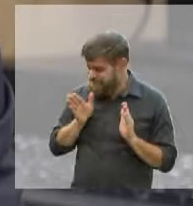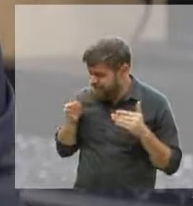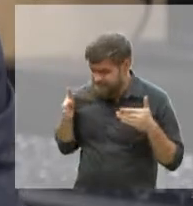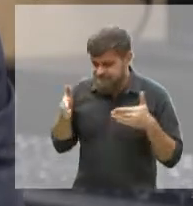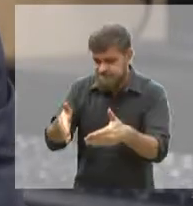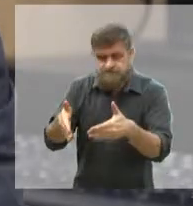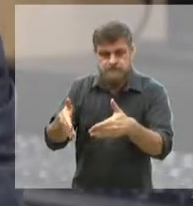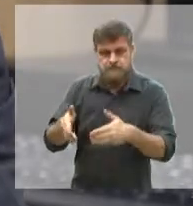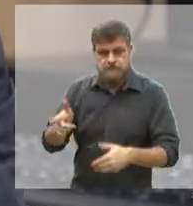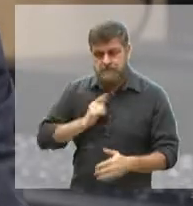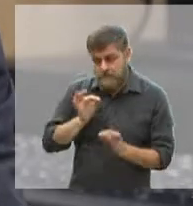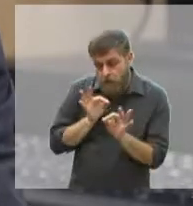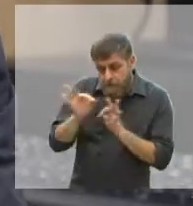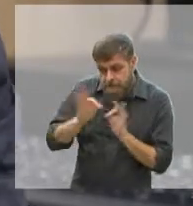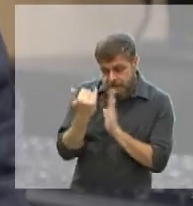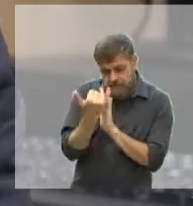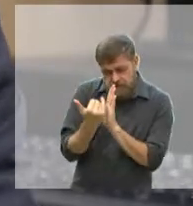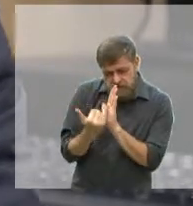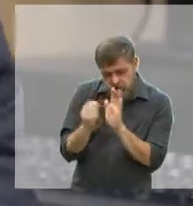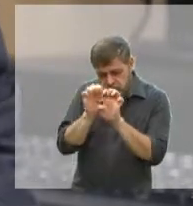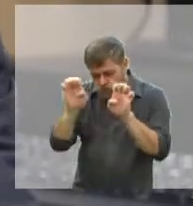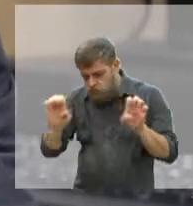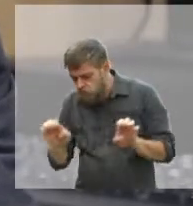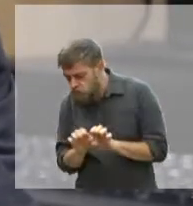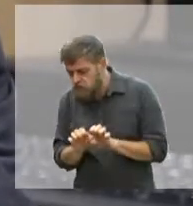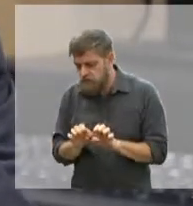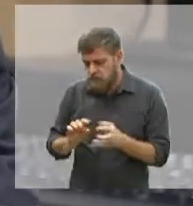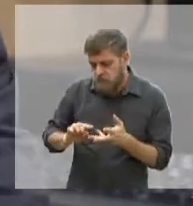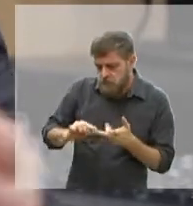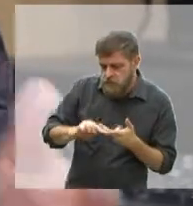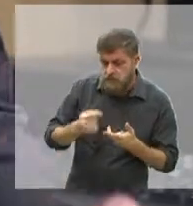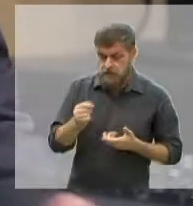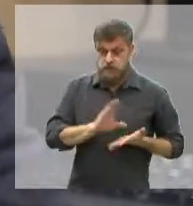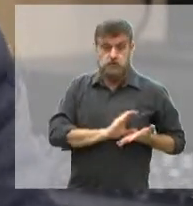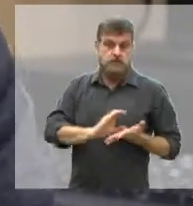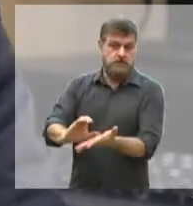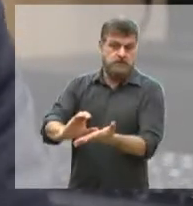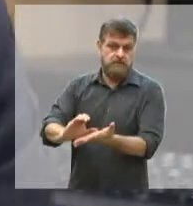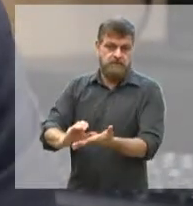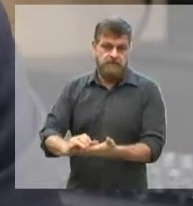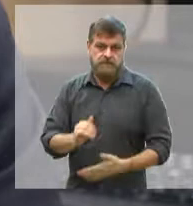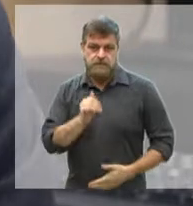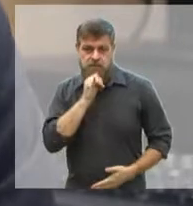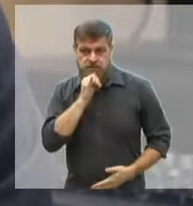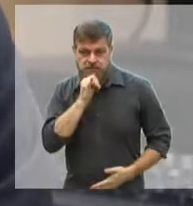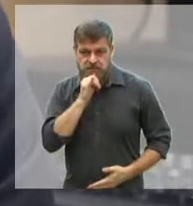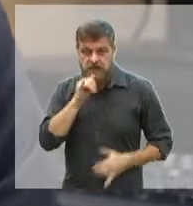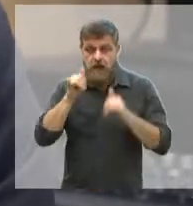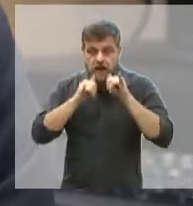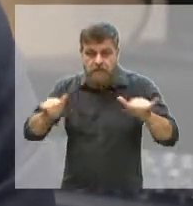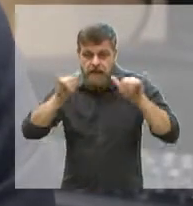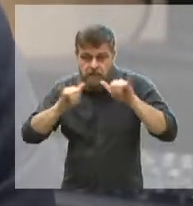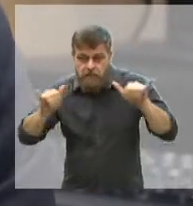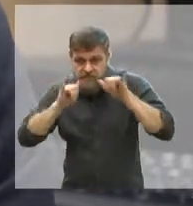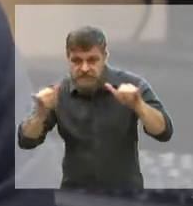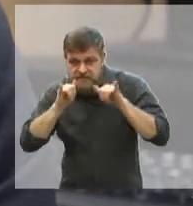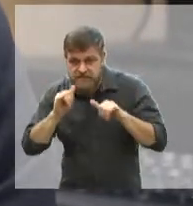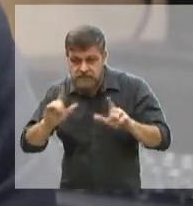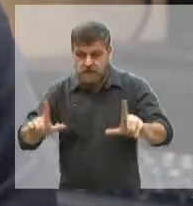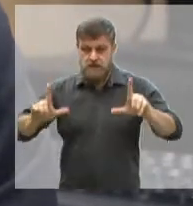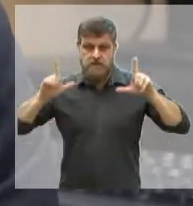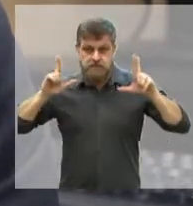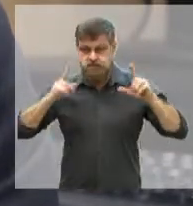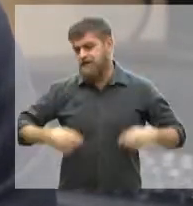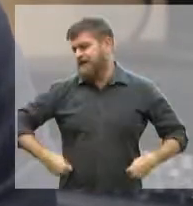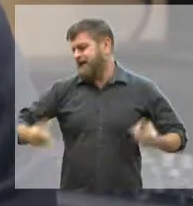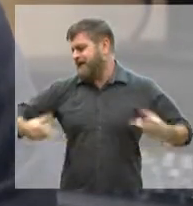mais alta, um planejamento mais estruturado e uma destinação de recursos, como, por exemplo, recursos para a publicidade, que a prefeitura gasta